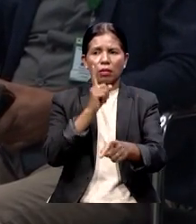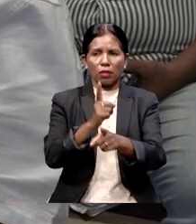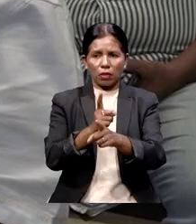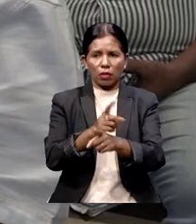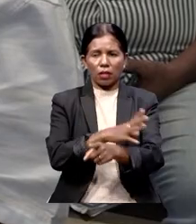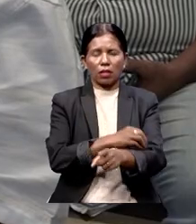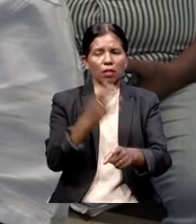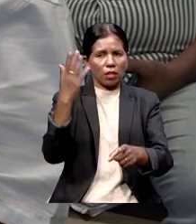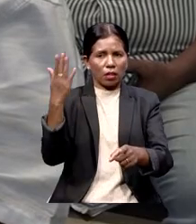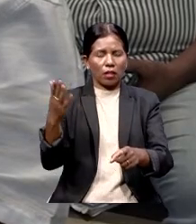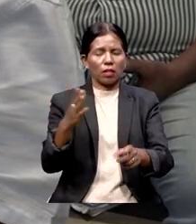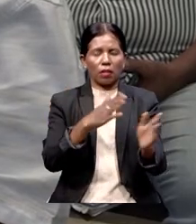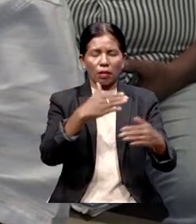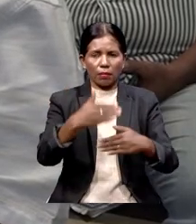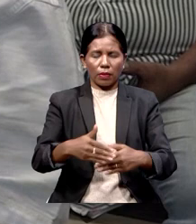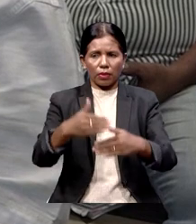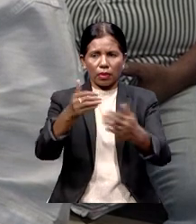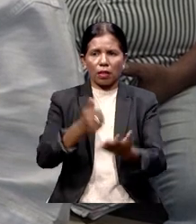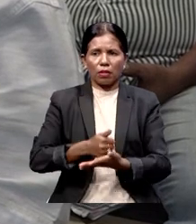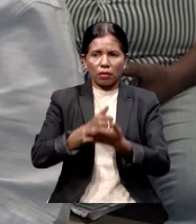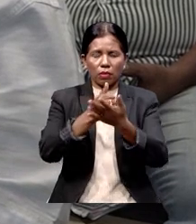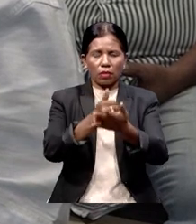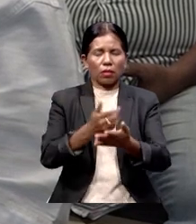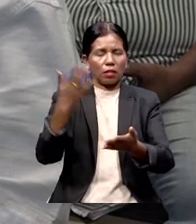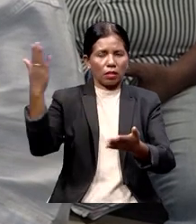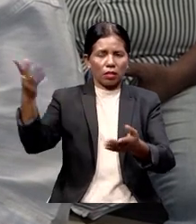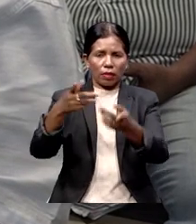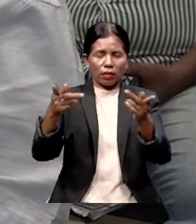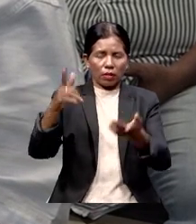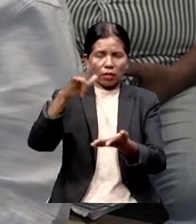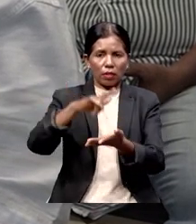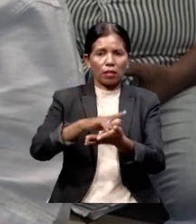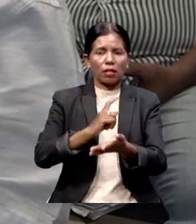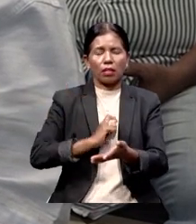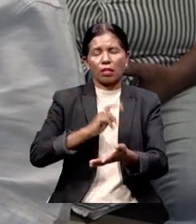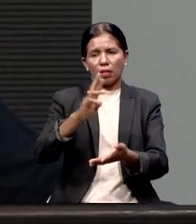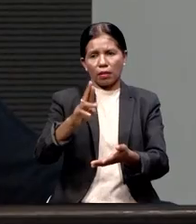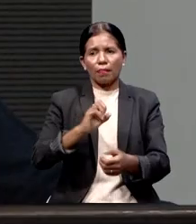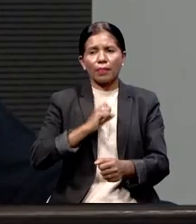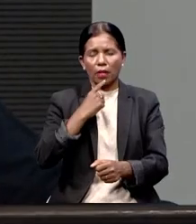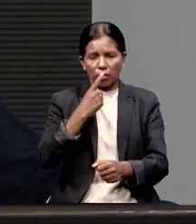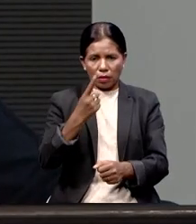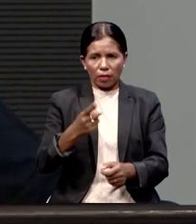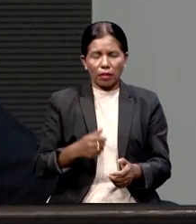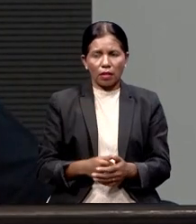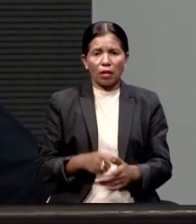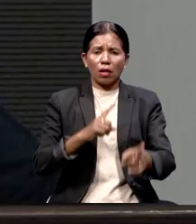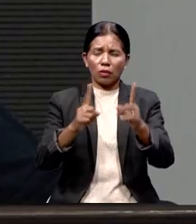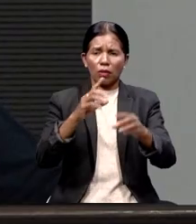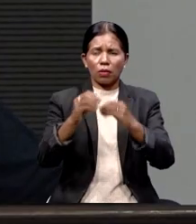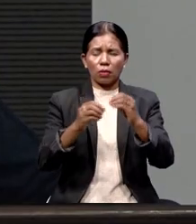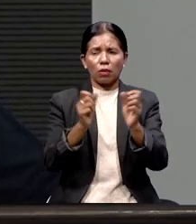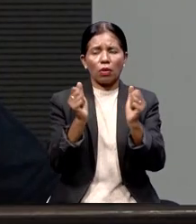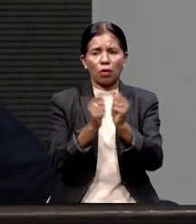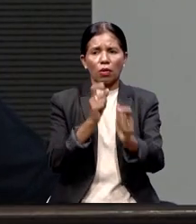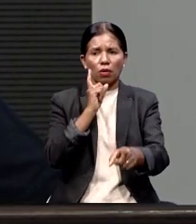ne be acontece e a processo atendimento e a Porto Tibar. Mas ao entorazo e da botira hotu a tu qualia hololos